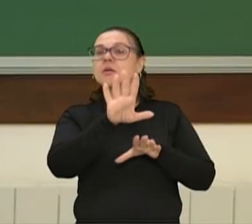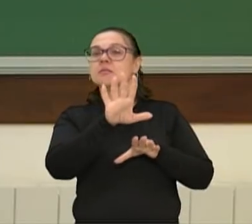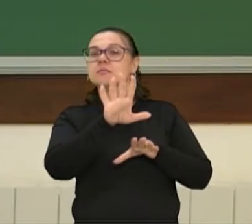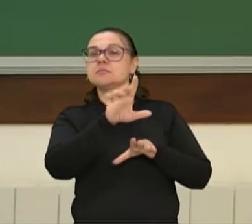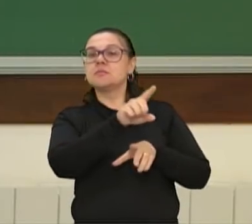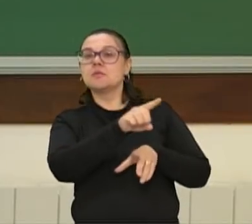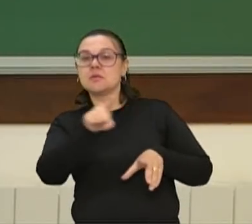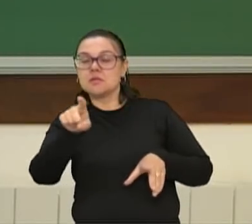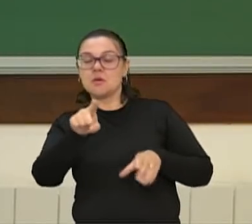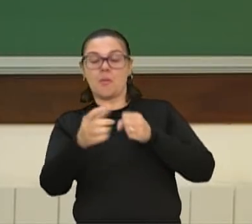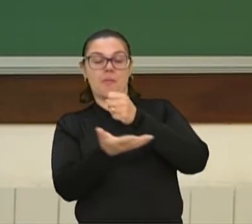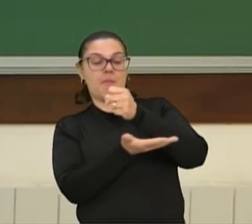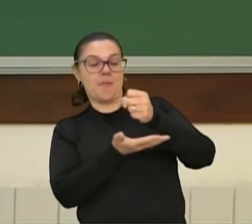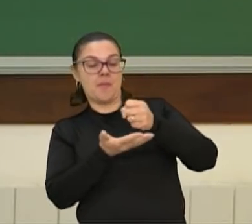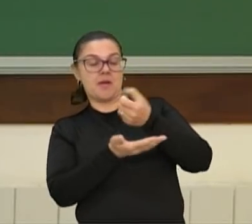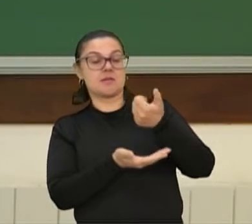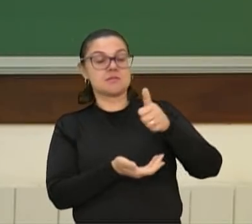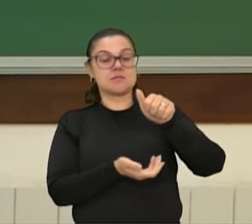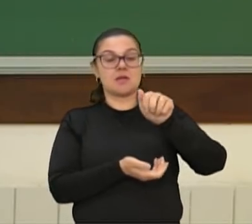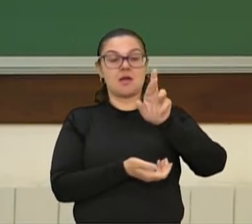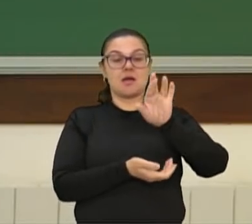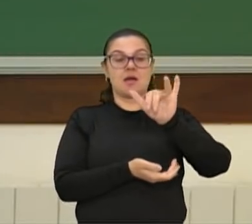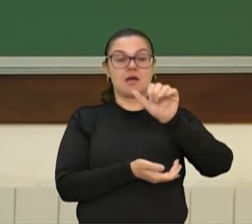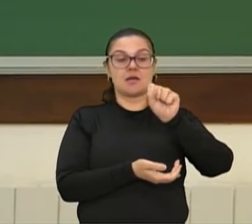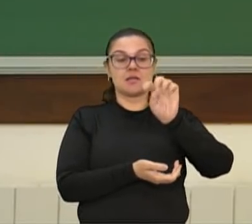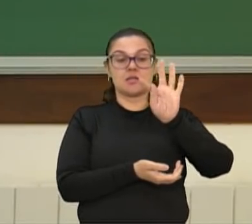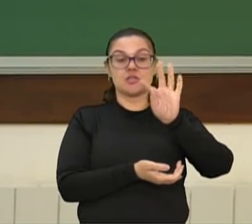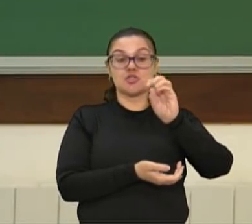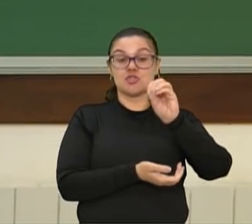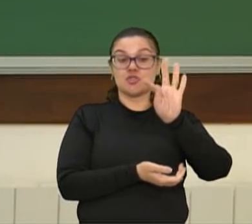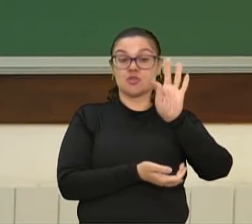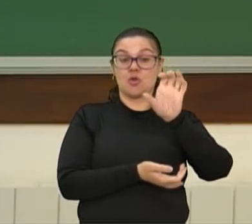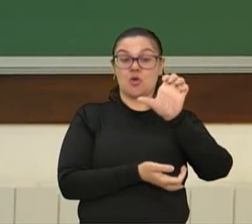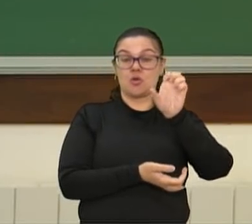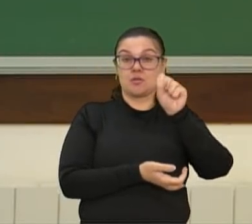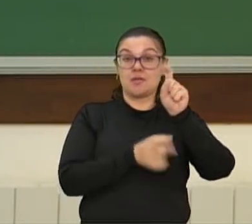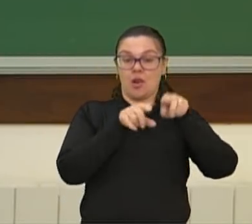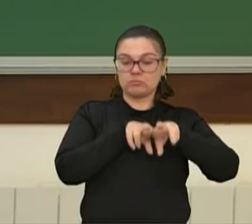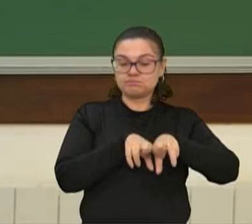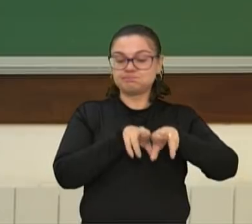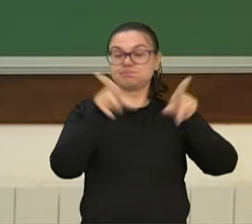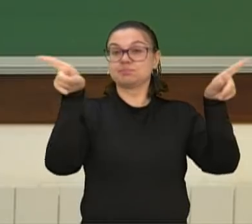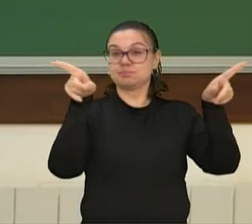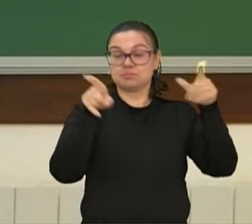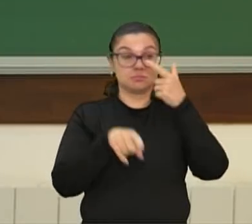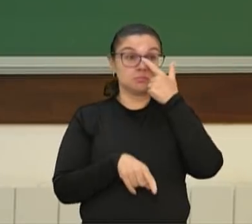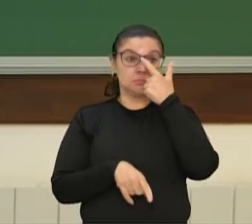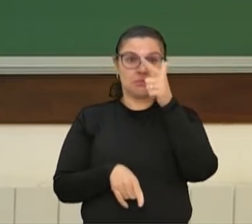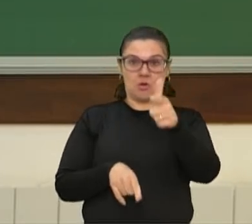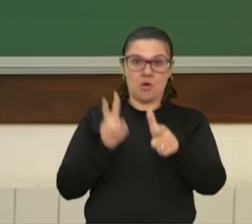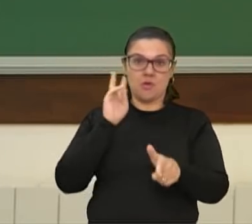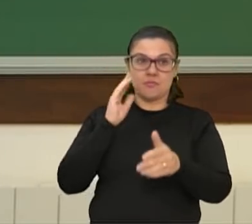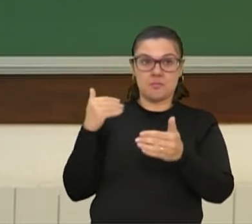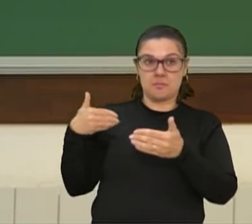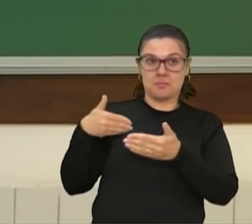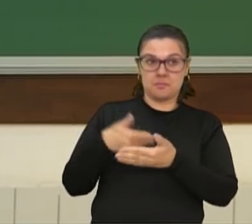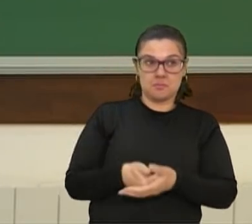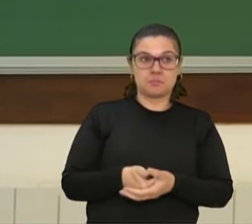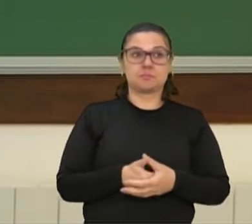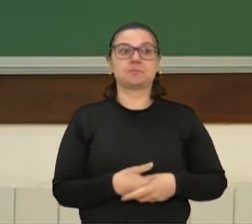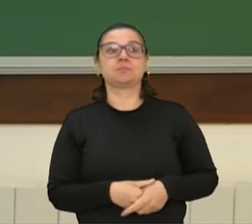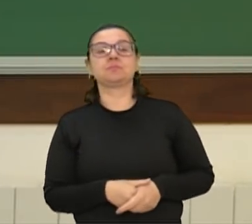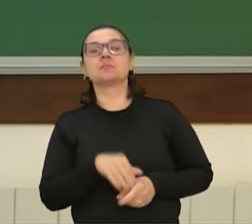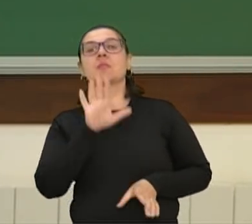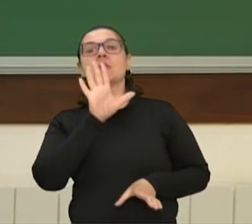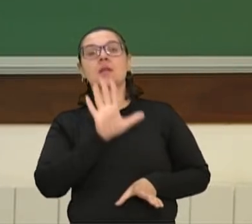Para ele, baseado lá no Aristóteles, essas duas coisas eram totalmente distintas. Vamos relembrar um pouquinho sobre